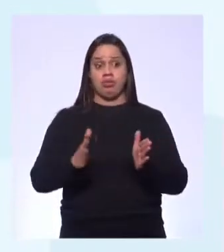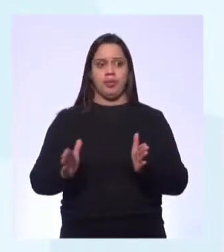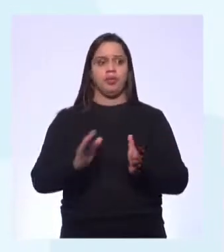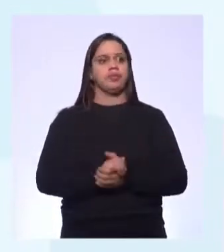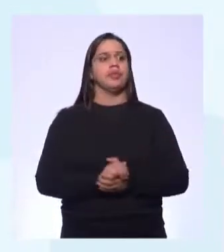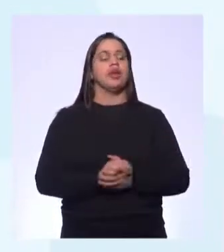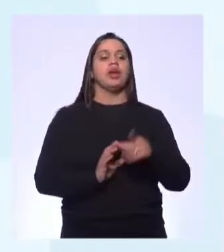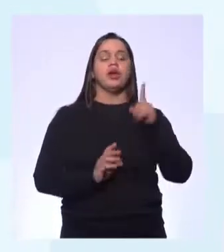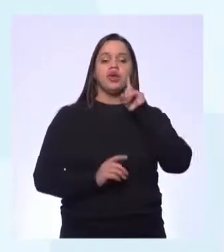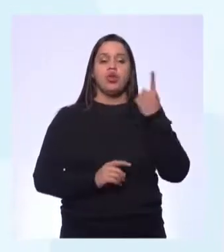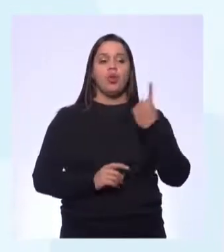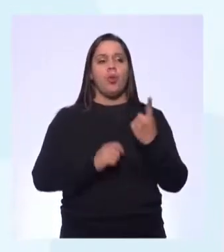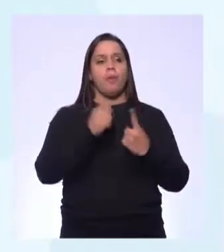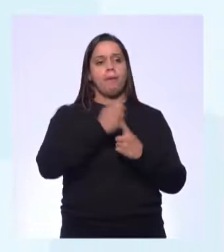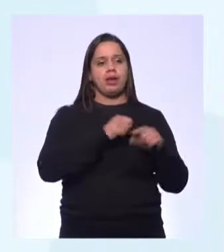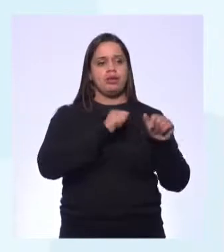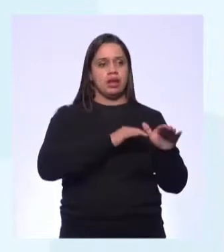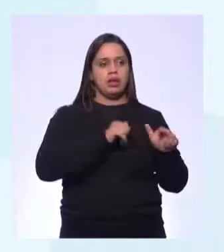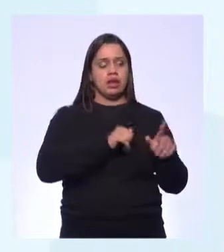dia